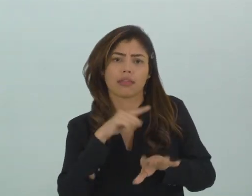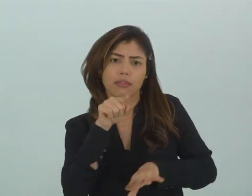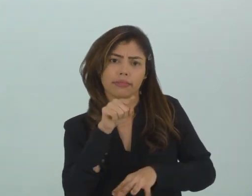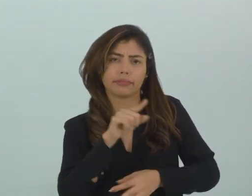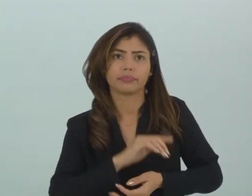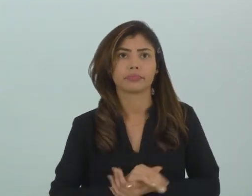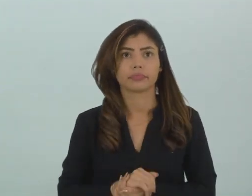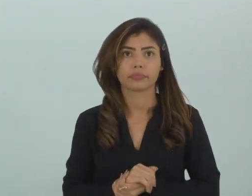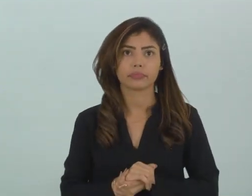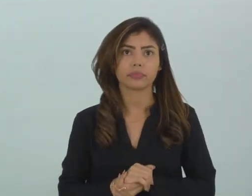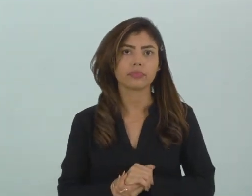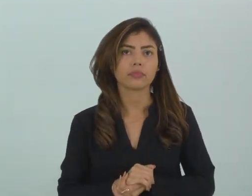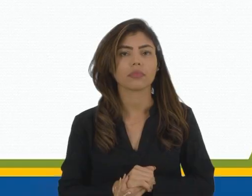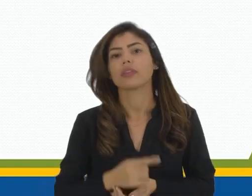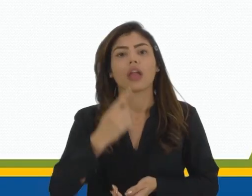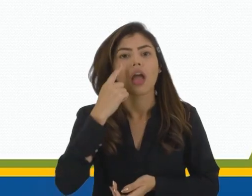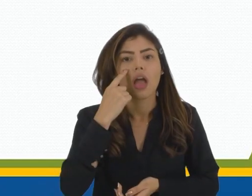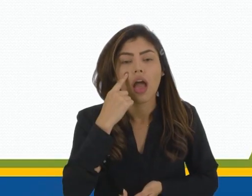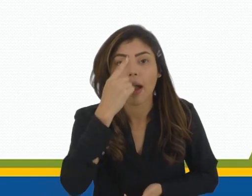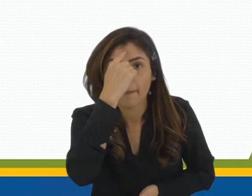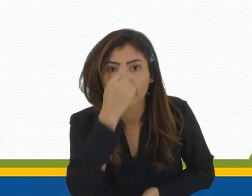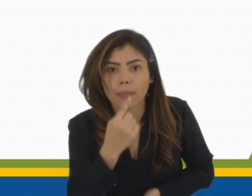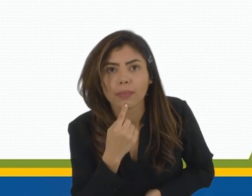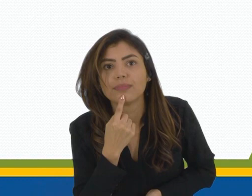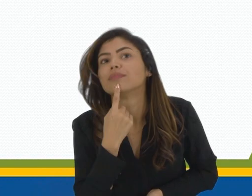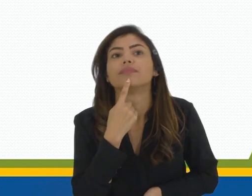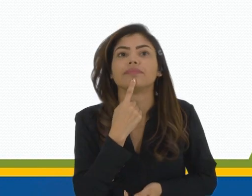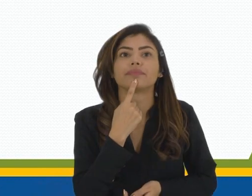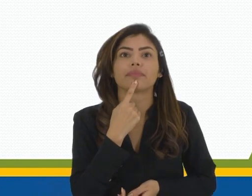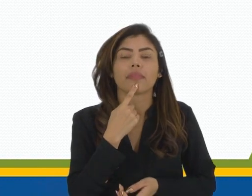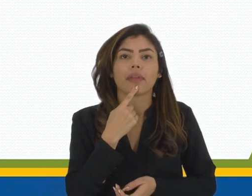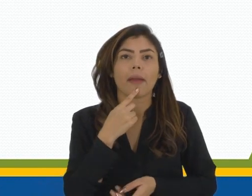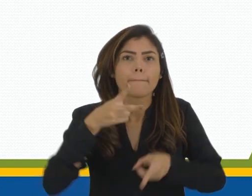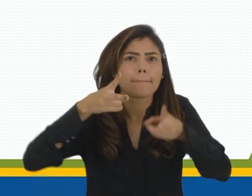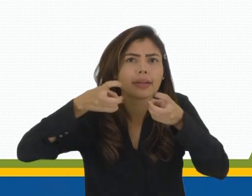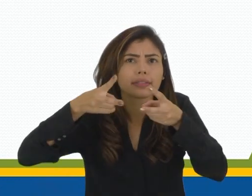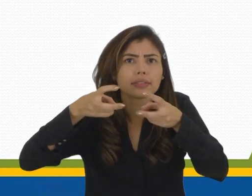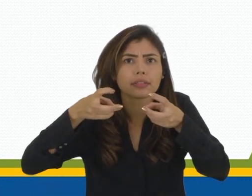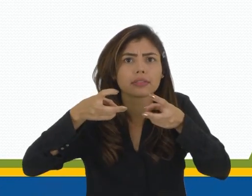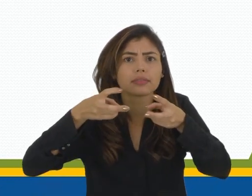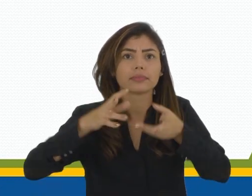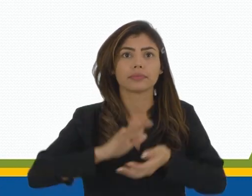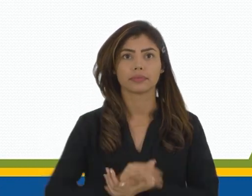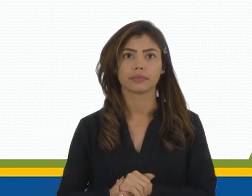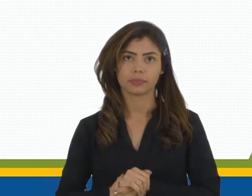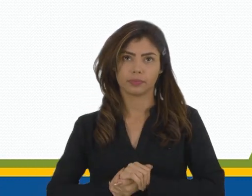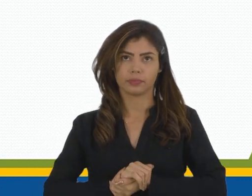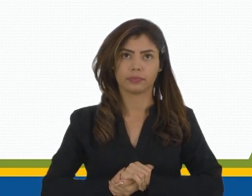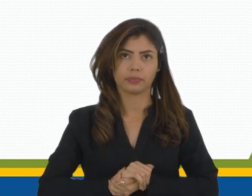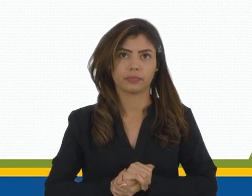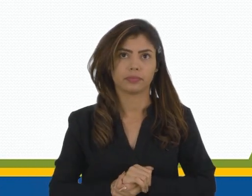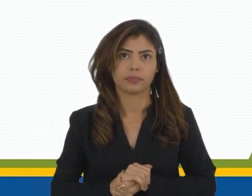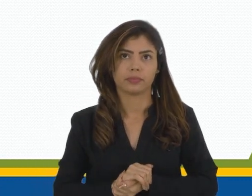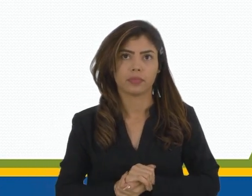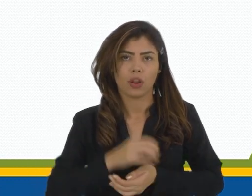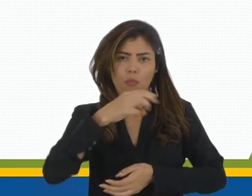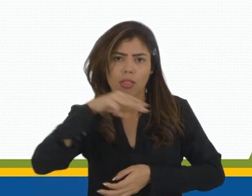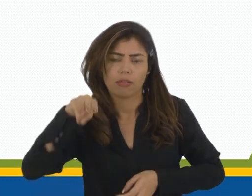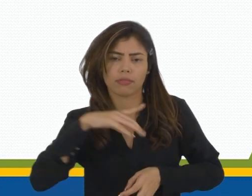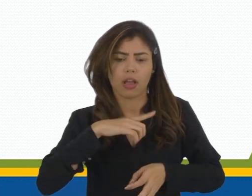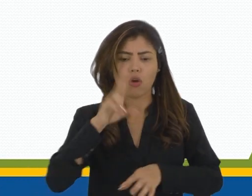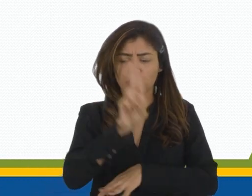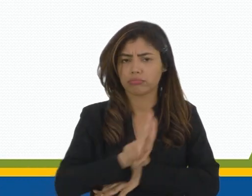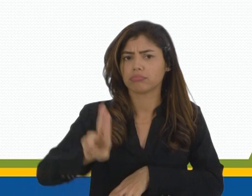ali. Eu quero que vocês olhem a imagem e vocês só destaquem as fórmulas moleculares, que são as fórmulas que nós vamos